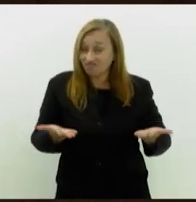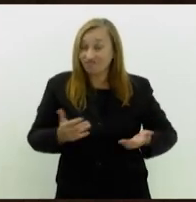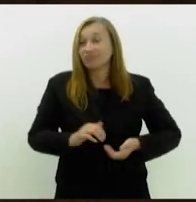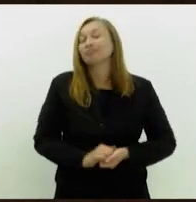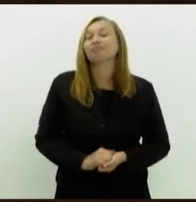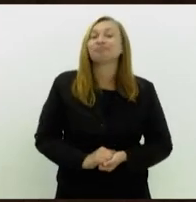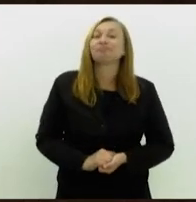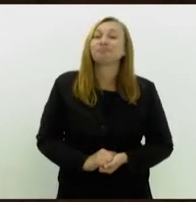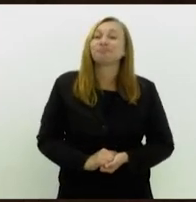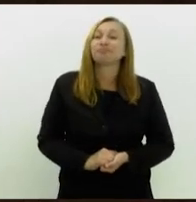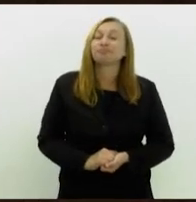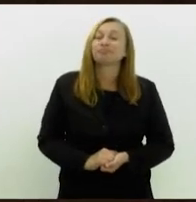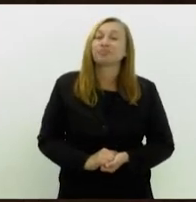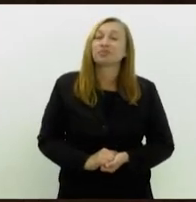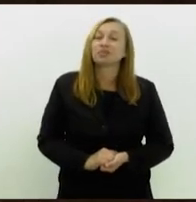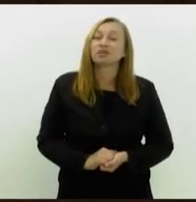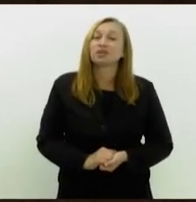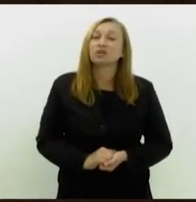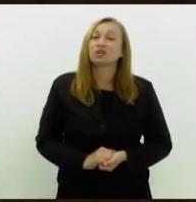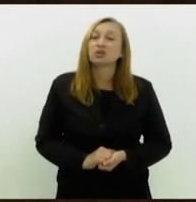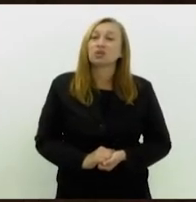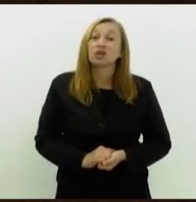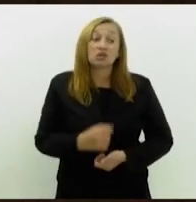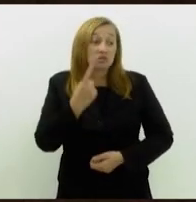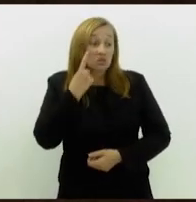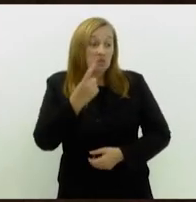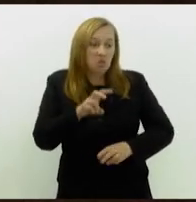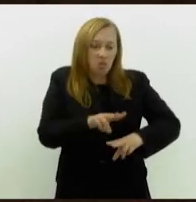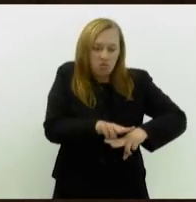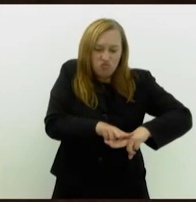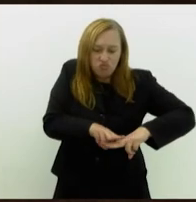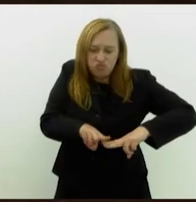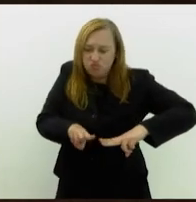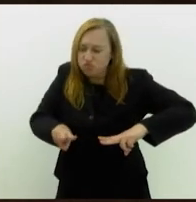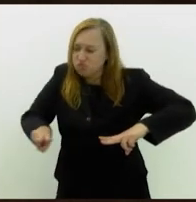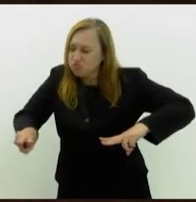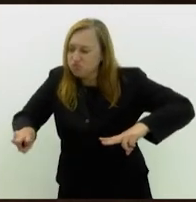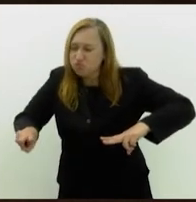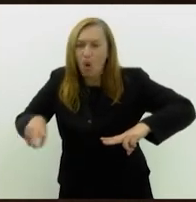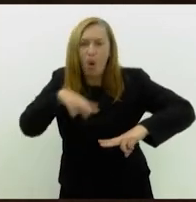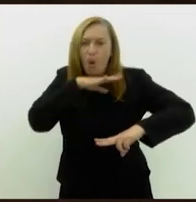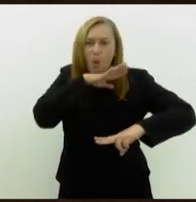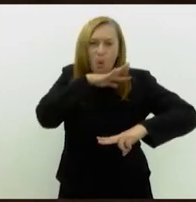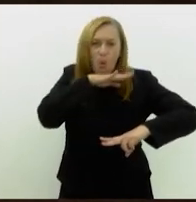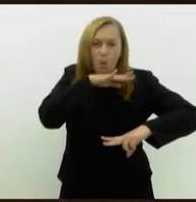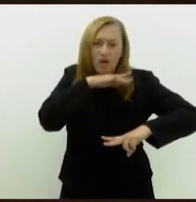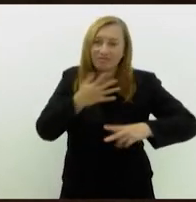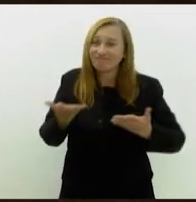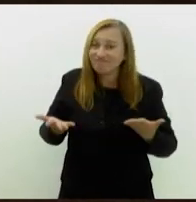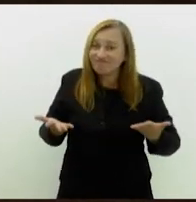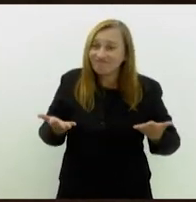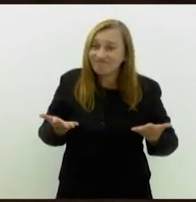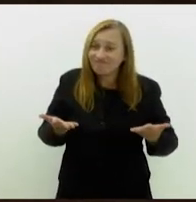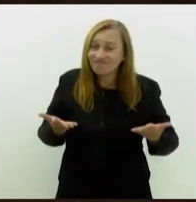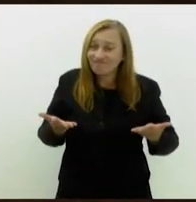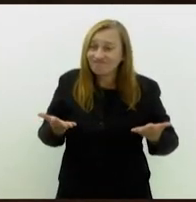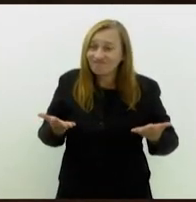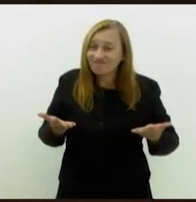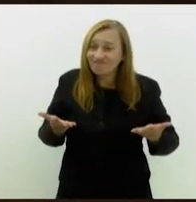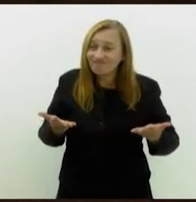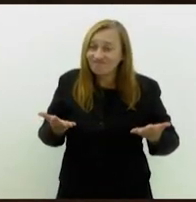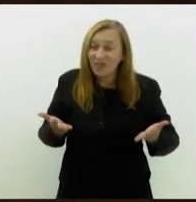permanente leia-se Trilhos dormente e lastro IMP petição